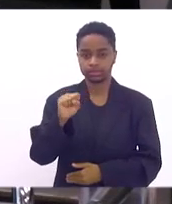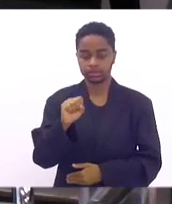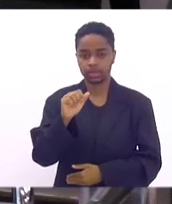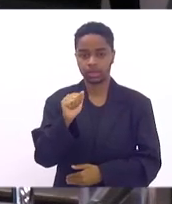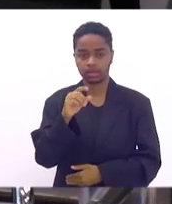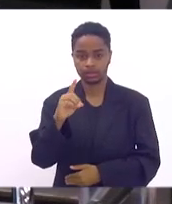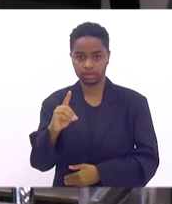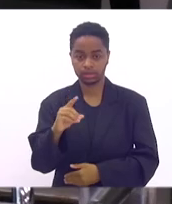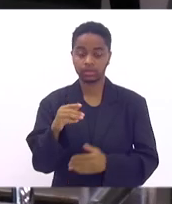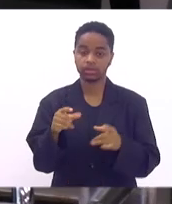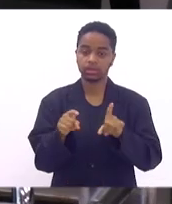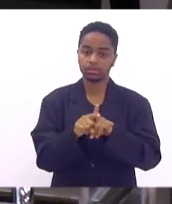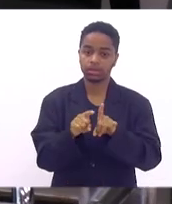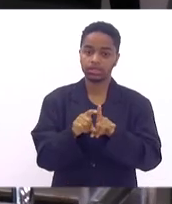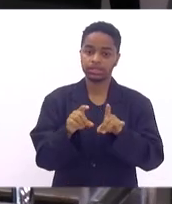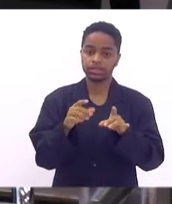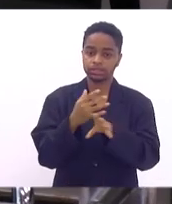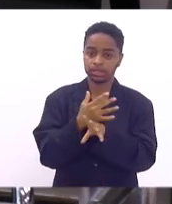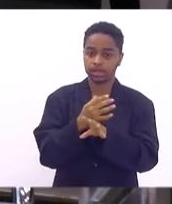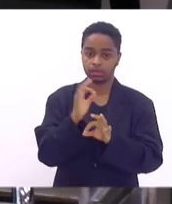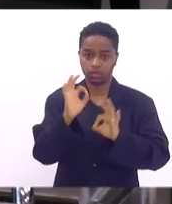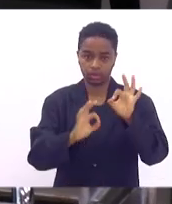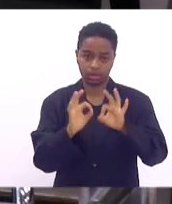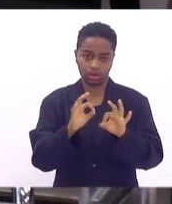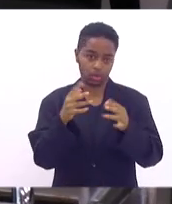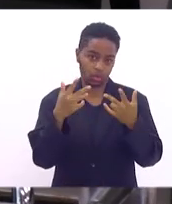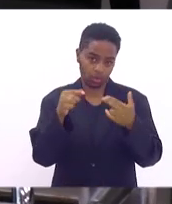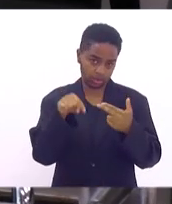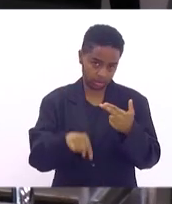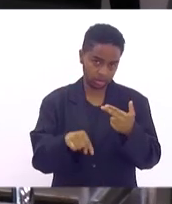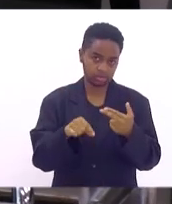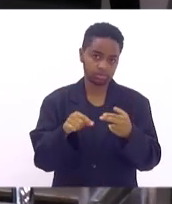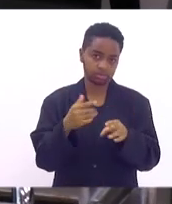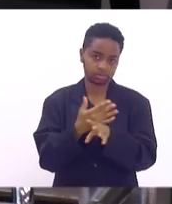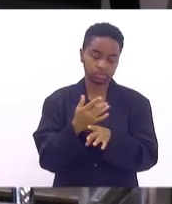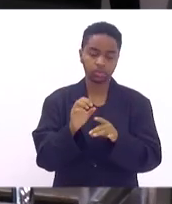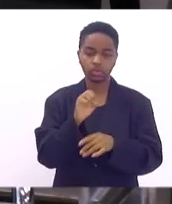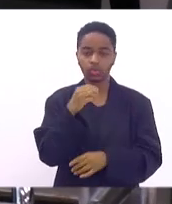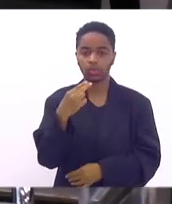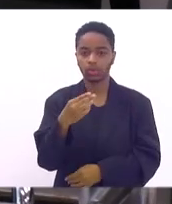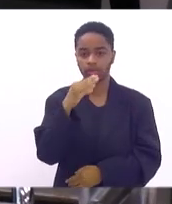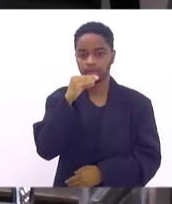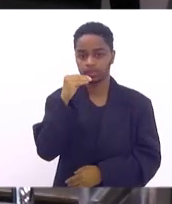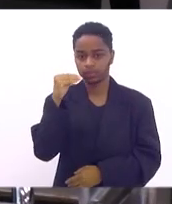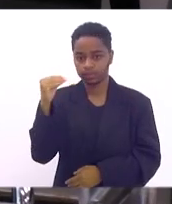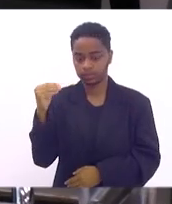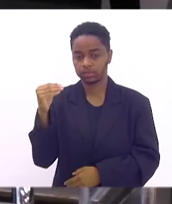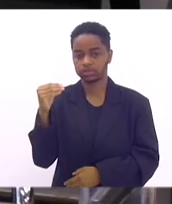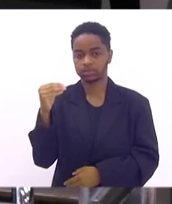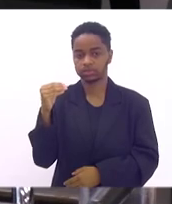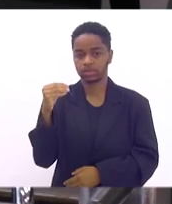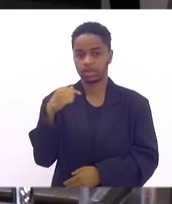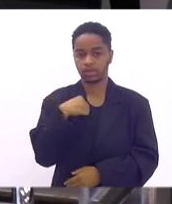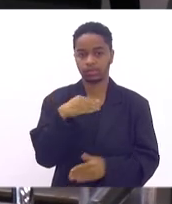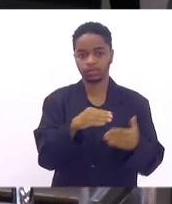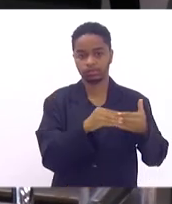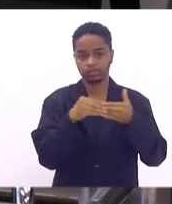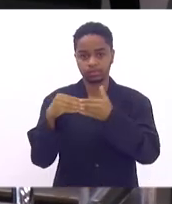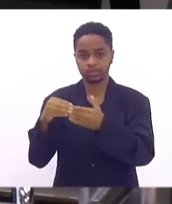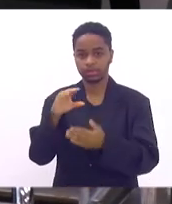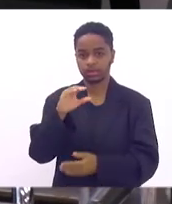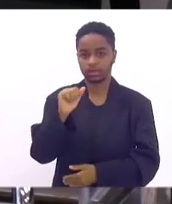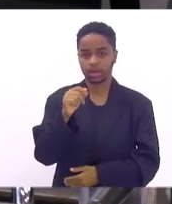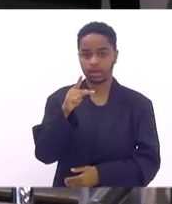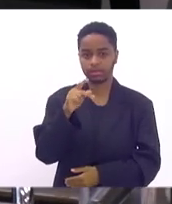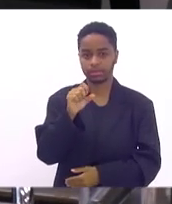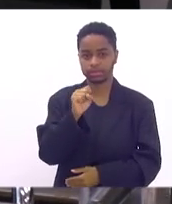estruturada com uma rede muito bem estruturada, como o Rio de Janeiro tem. Né? Uma adolescente, eu vou mandar para o CAPSI, o CAPS, o Centro de